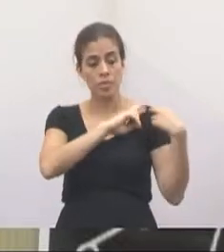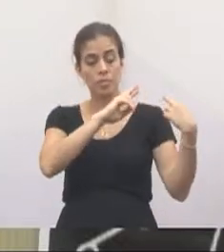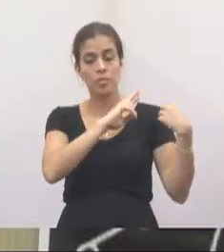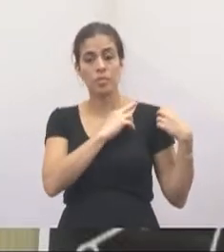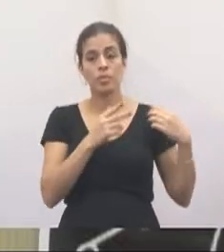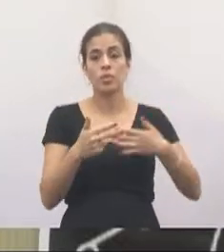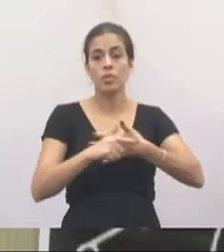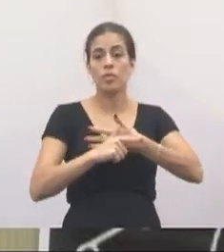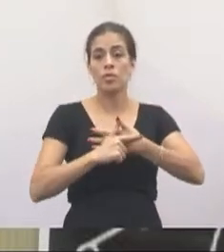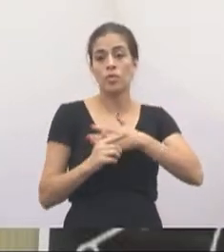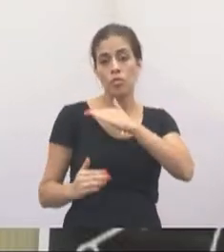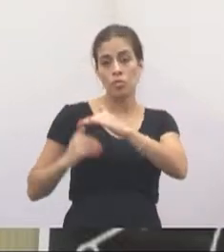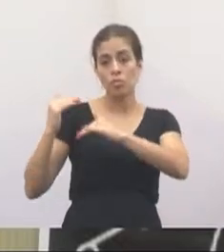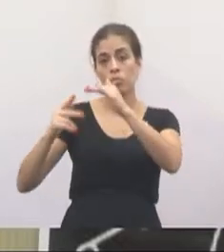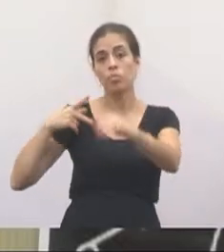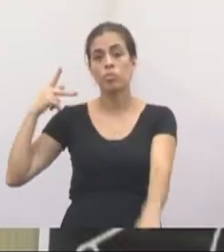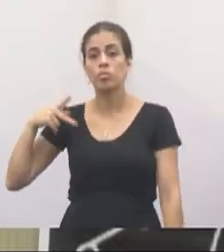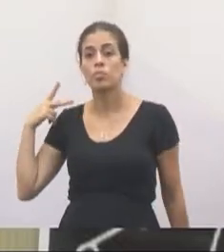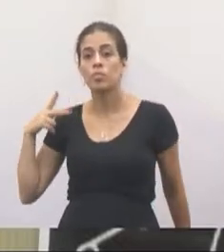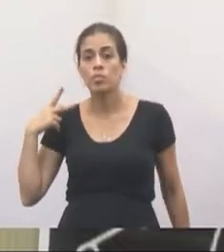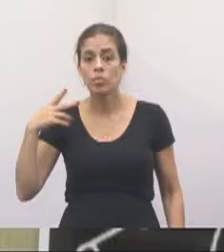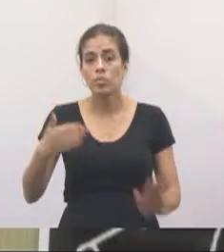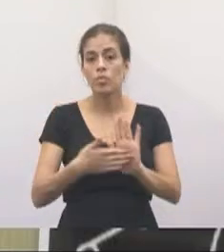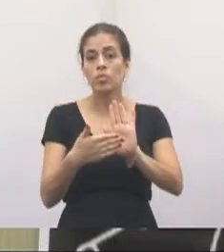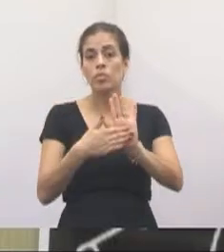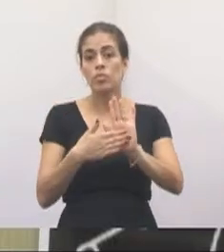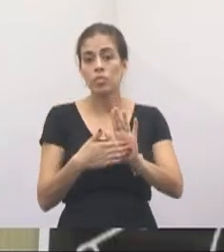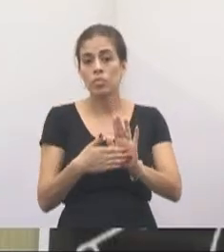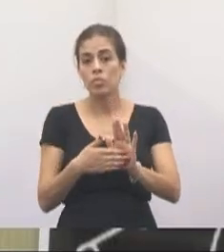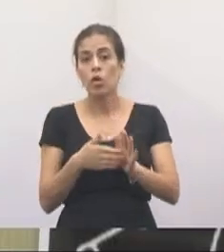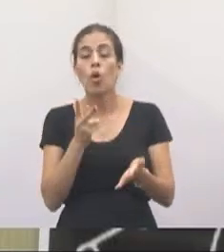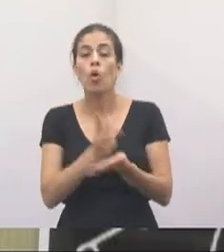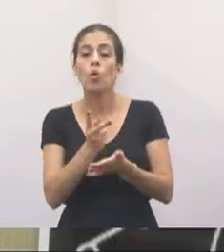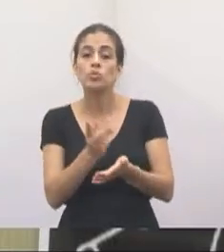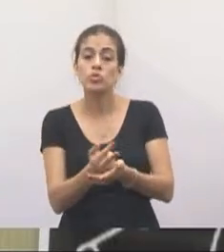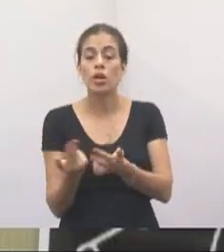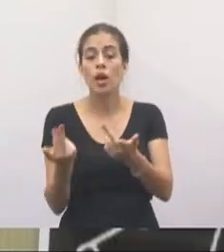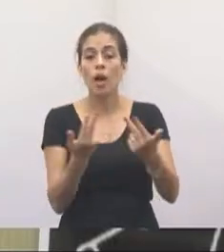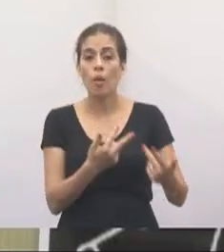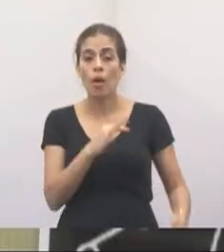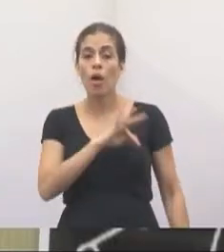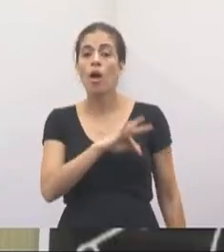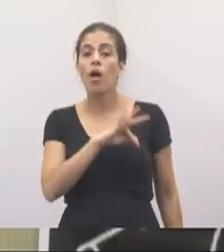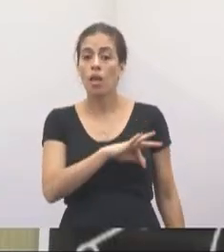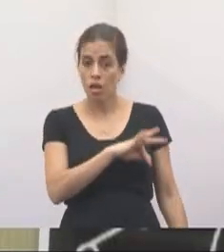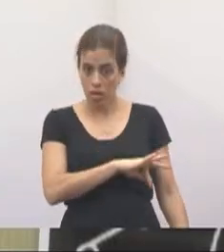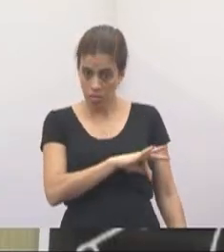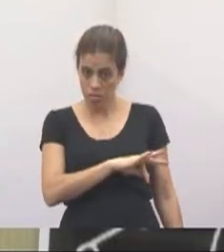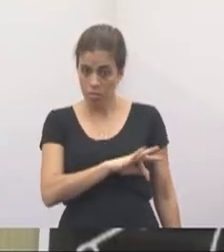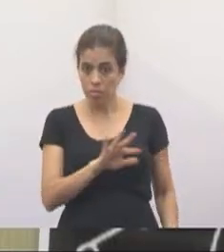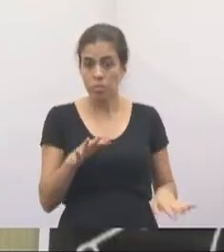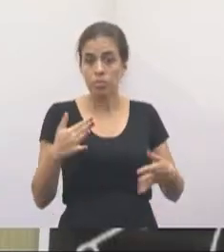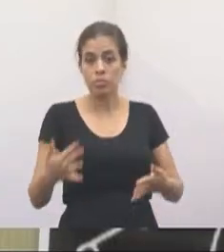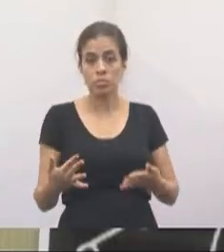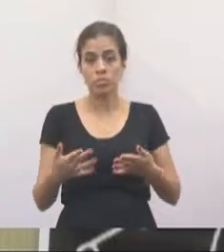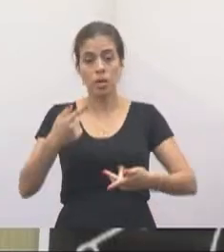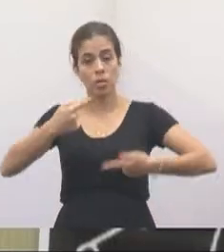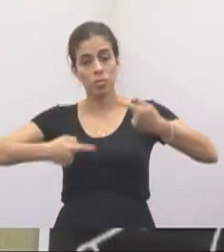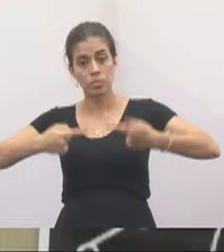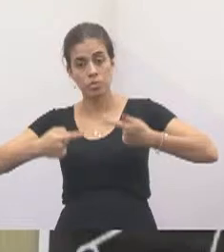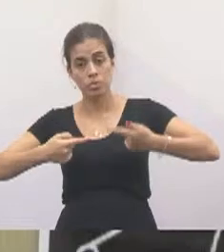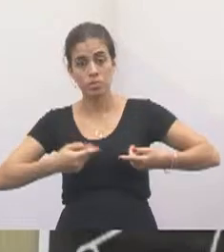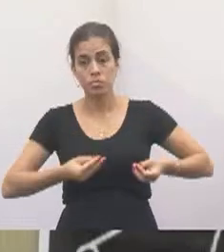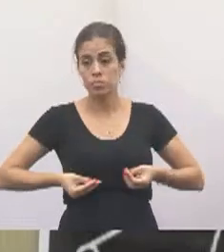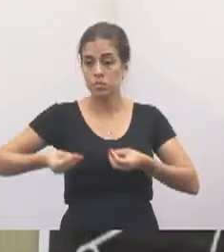à função desempenhada pela vereança propomos a manutenção do valor de subsídio de modo a proporcionar ao agente político